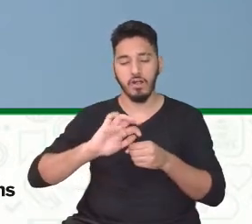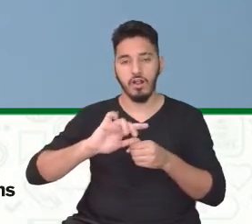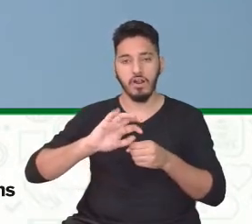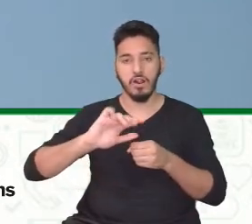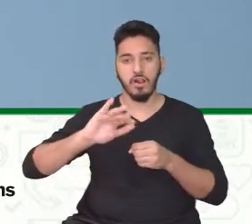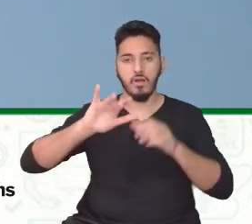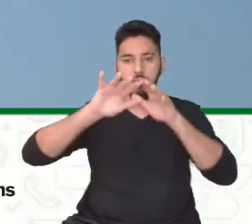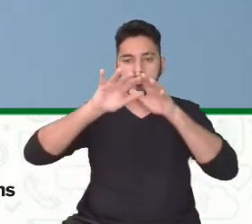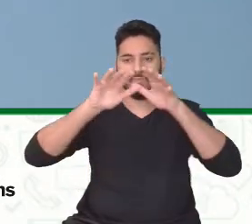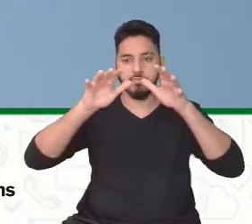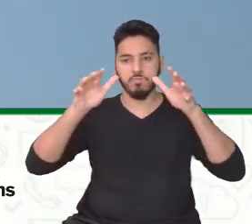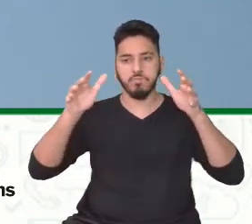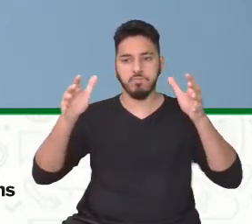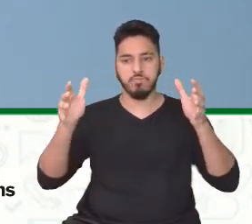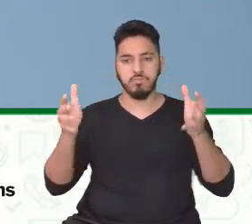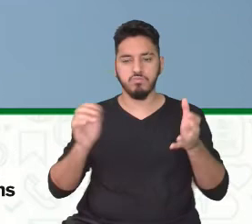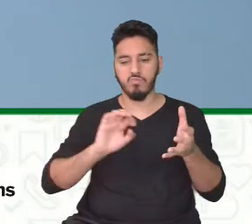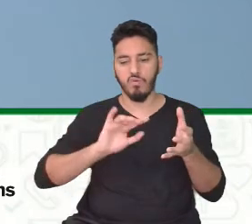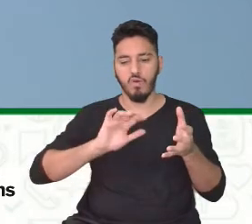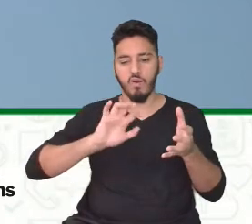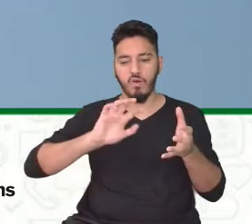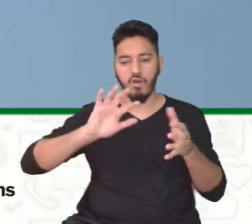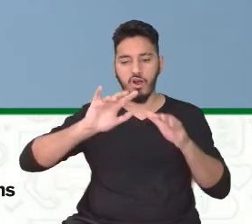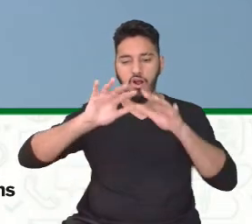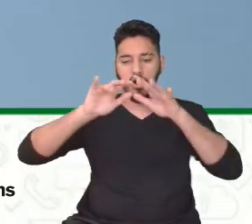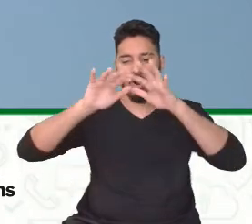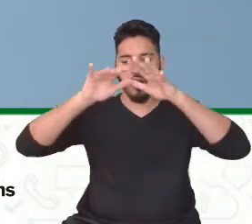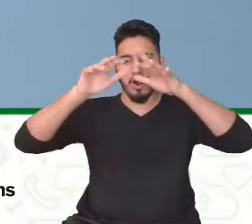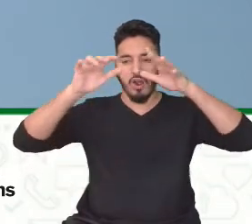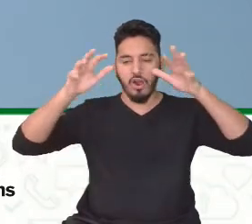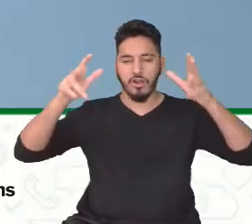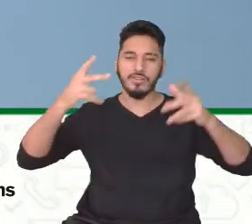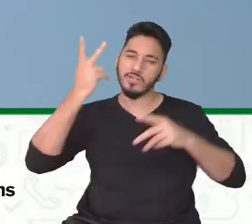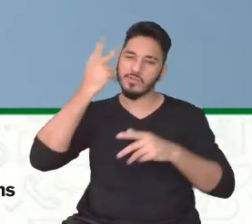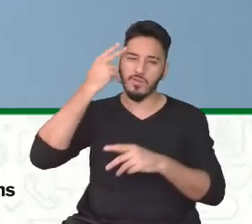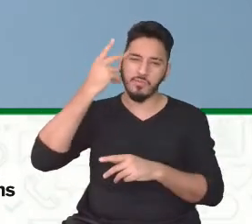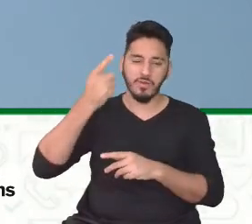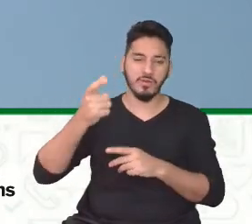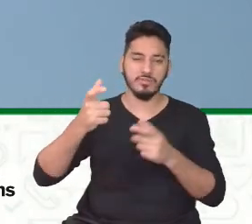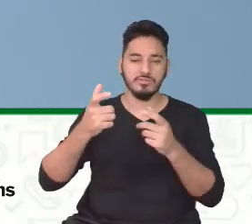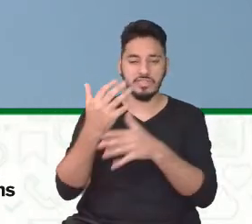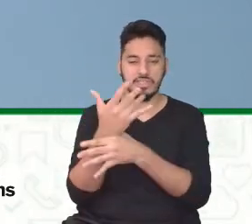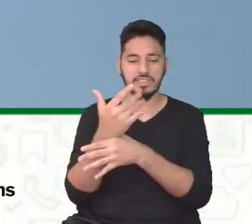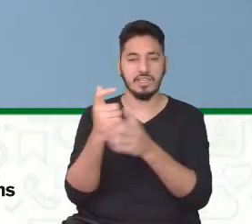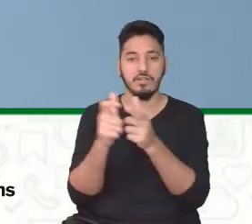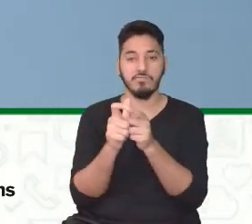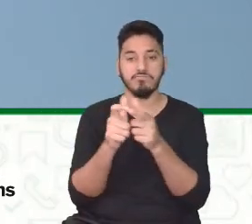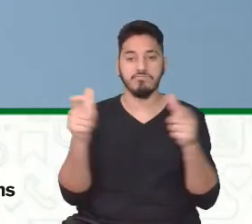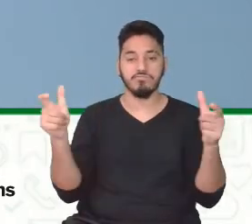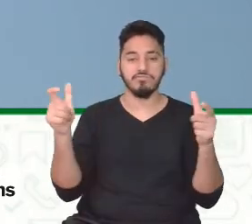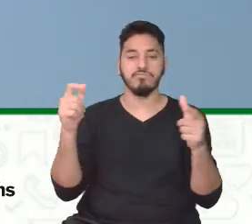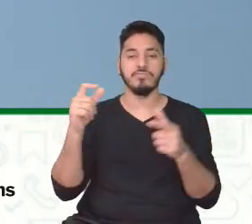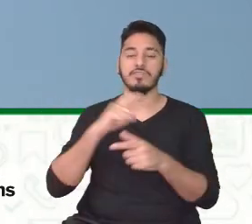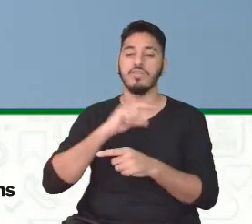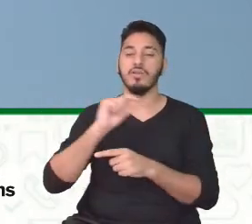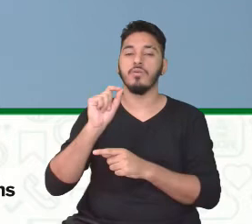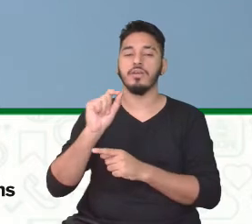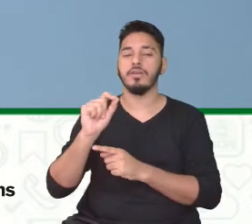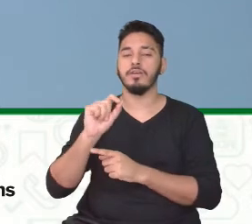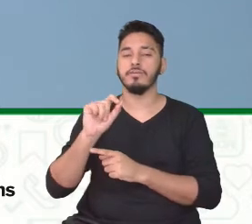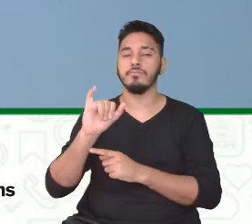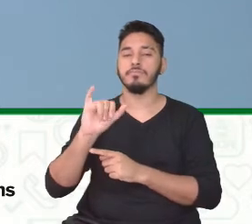então é bem comum a gente nos grandes centros urbanos né falar das chamadas ilhas de